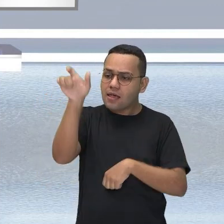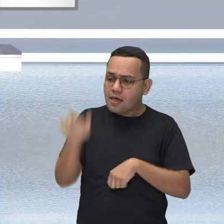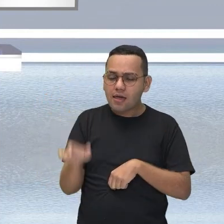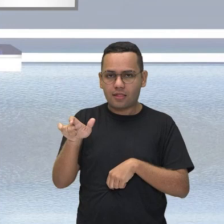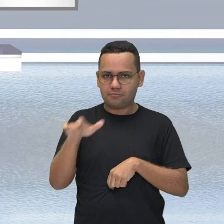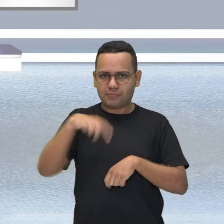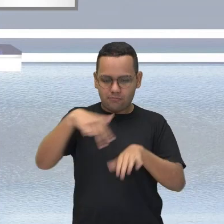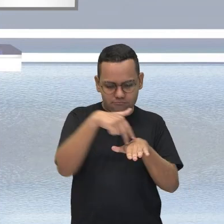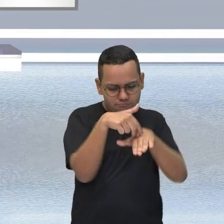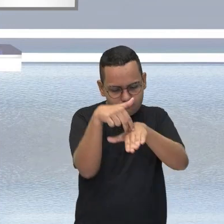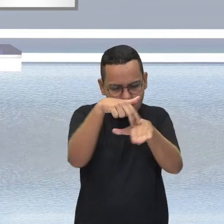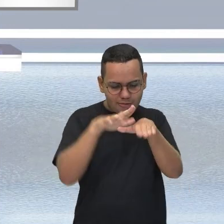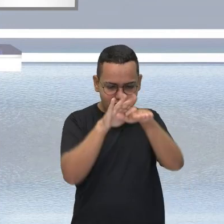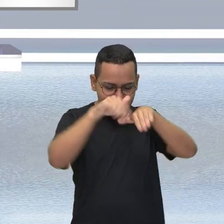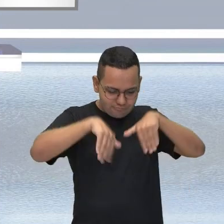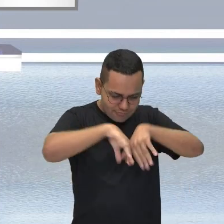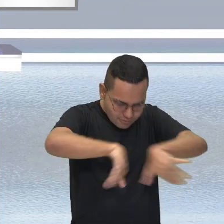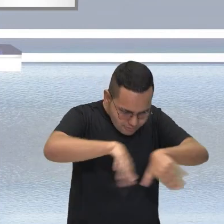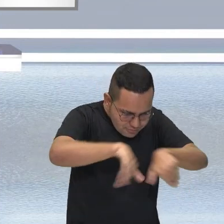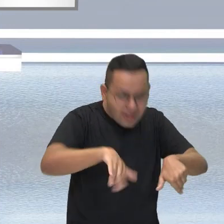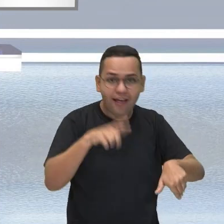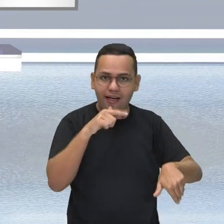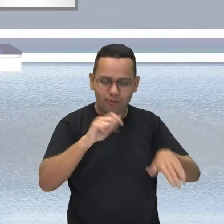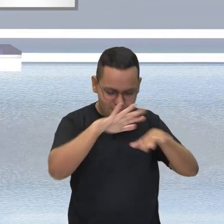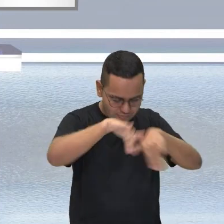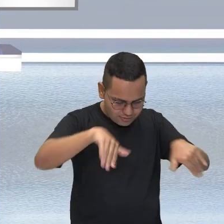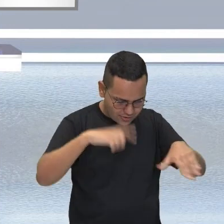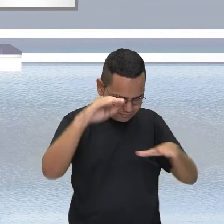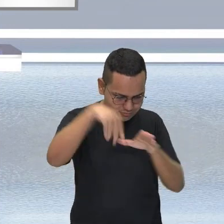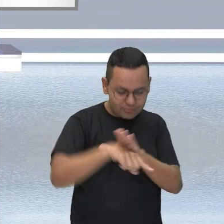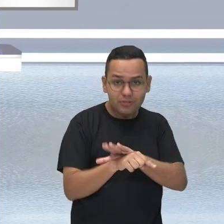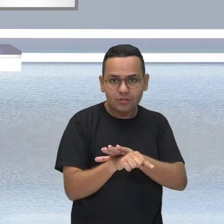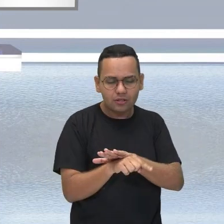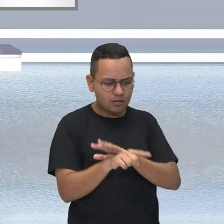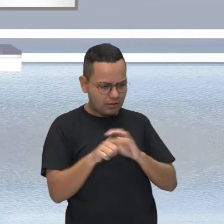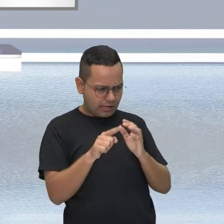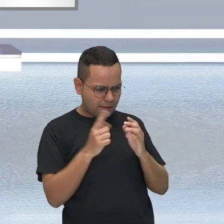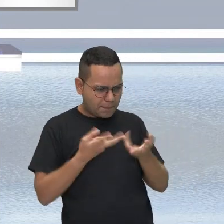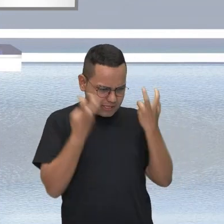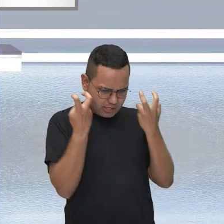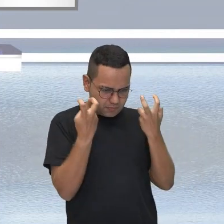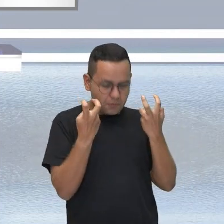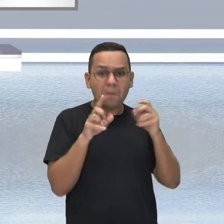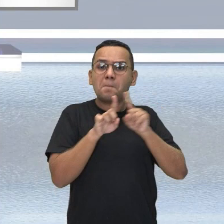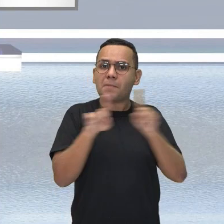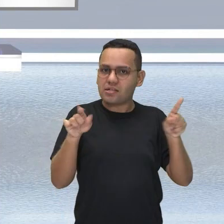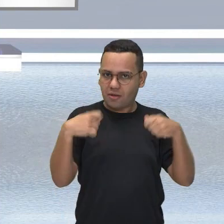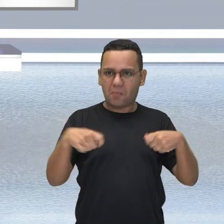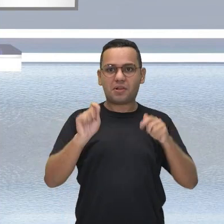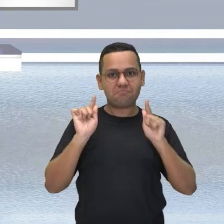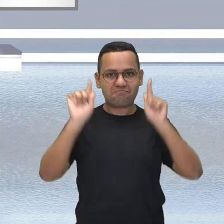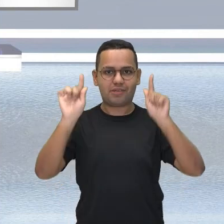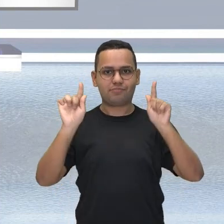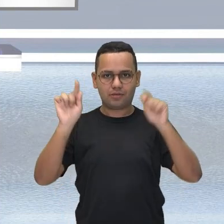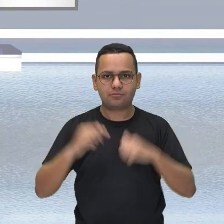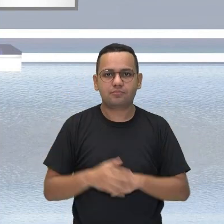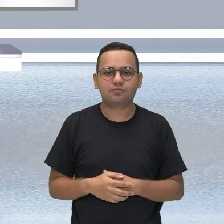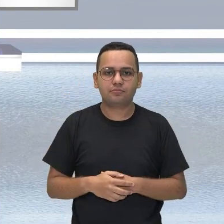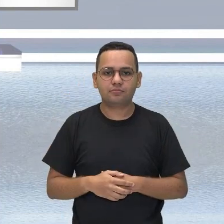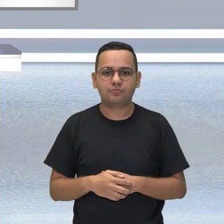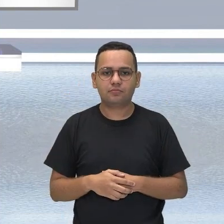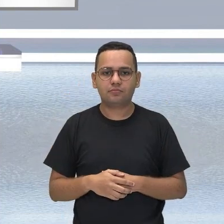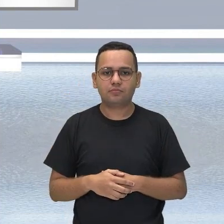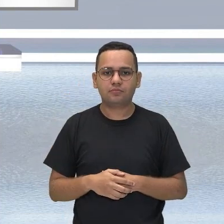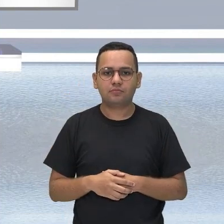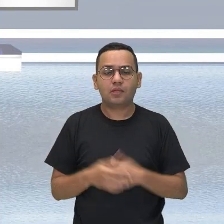dela, e que ela falou, não, eu preciso dar voz a isso. E foi quando ela se propôs